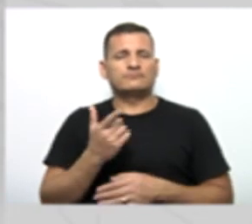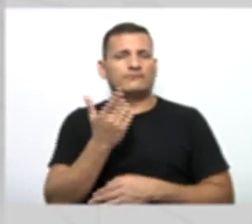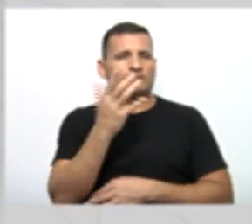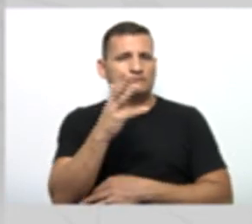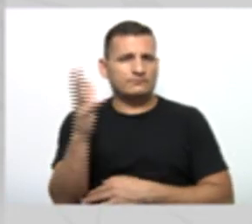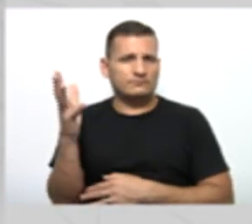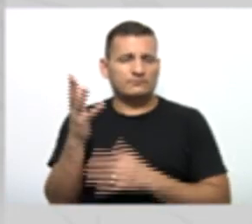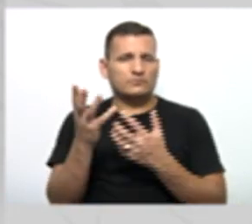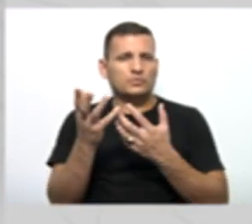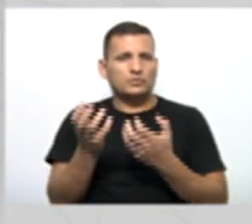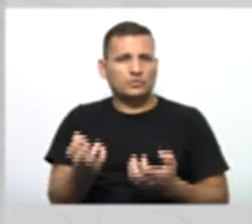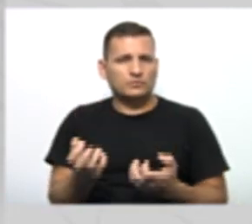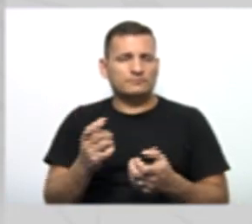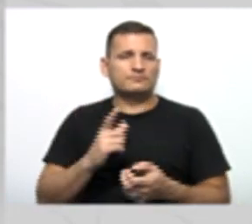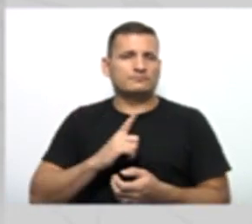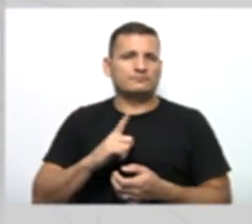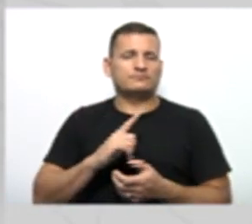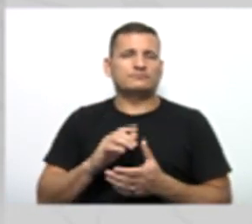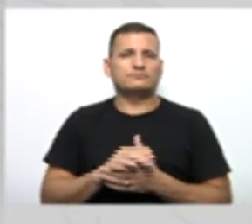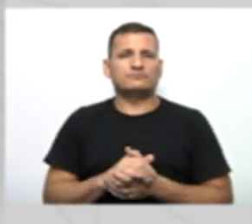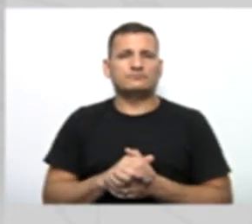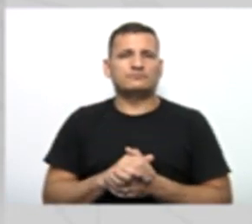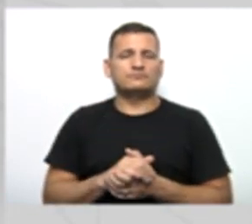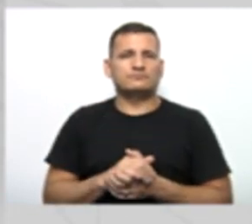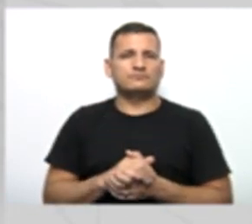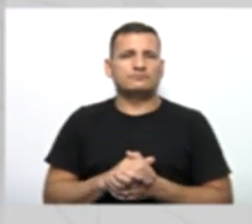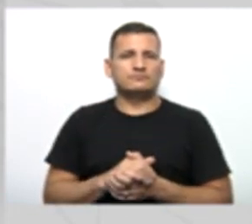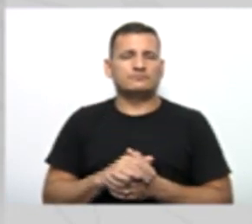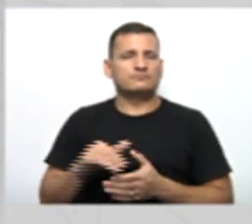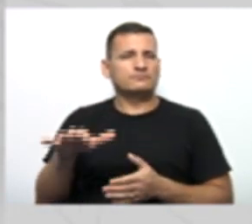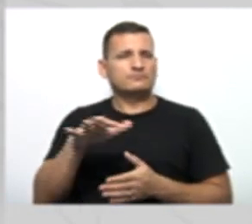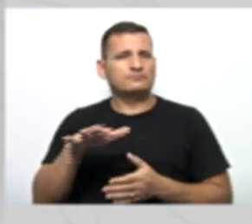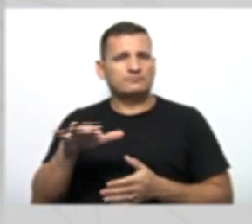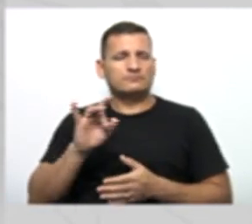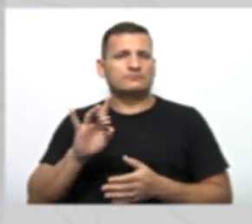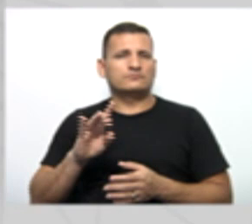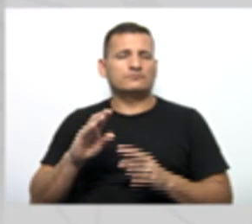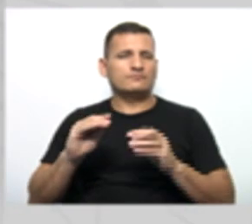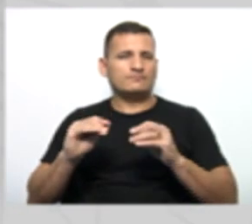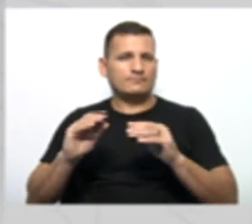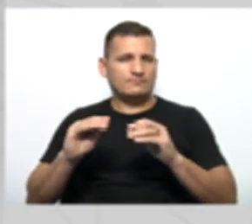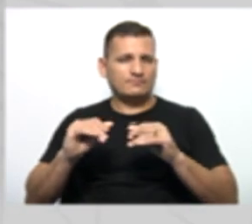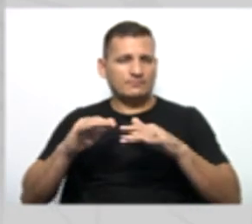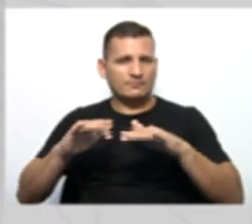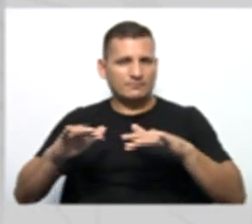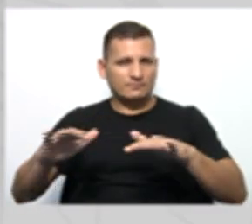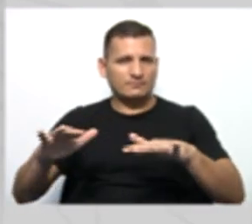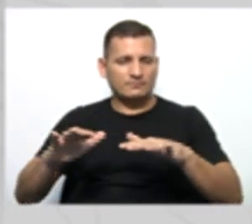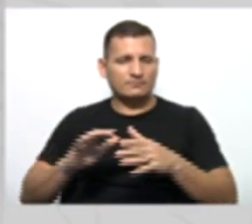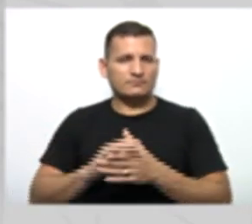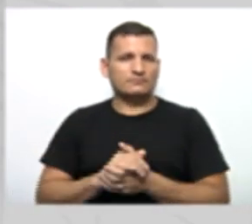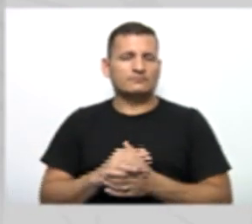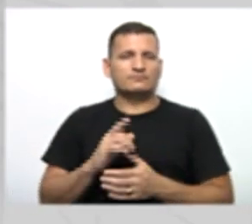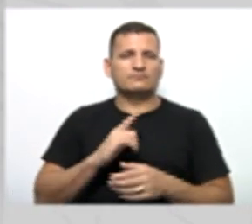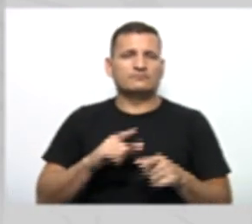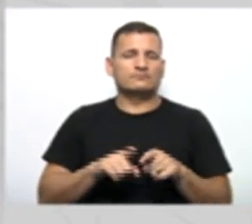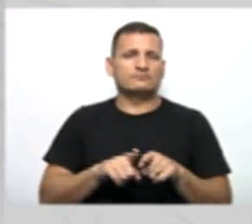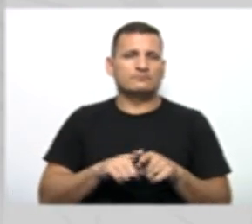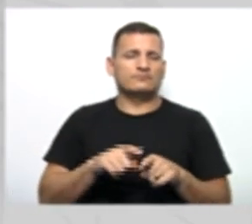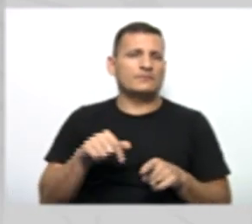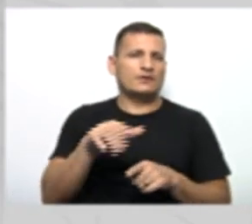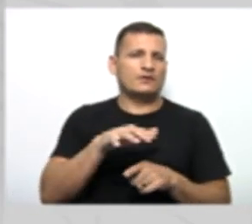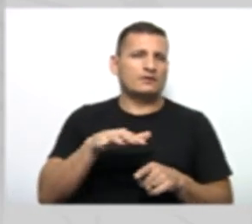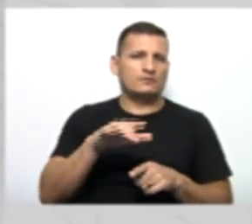florestas secas, temos áreas que são solo argiloso e temos áreas com índices de ocupação